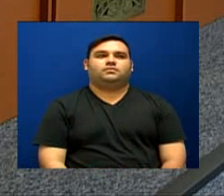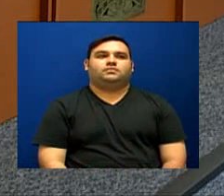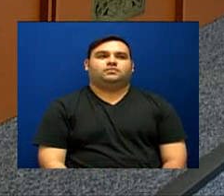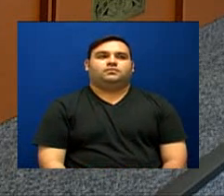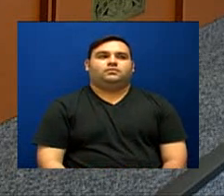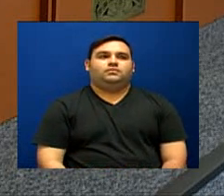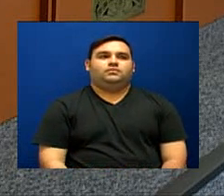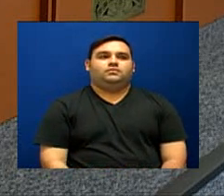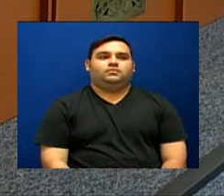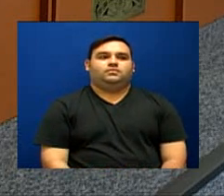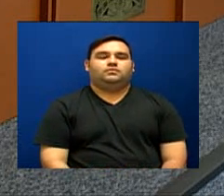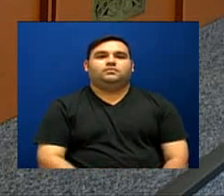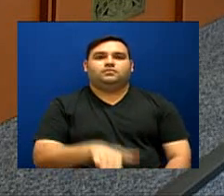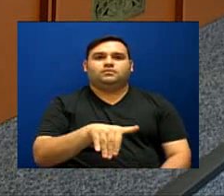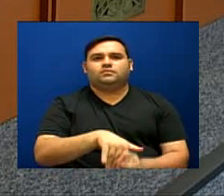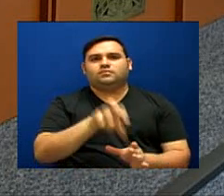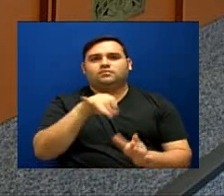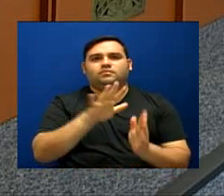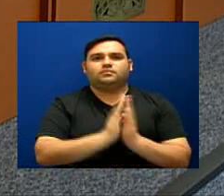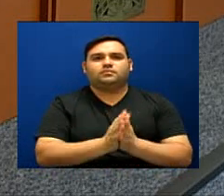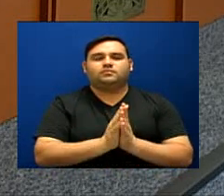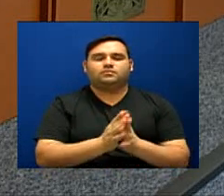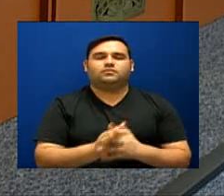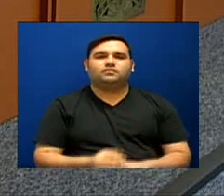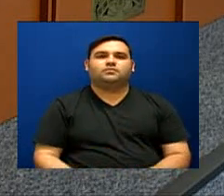Vota sim aí, por favor, vereador Fernando Dini.